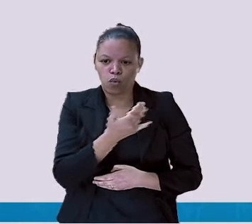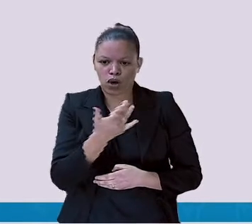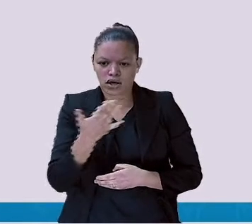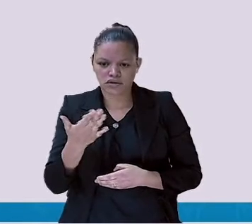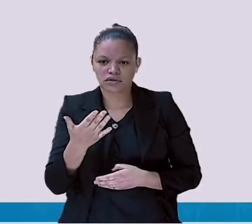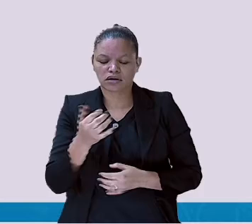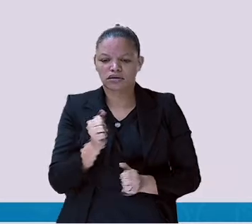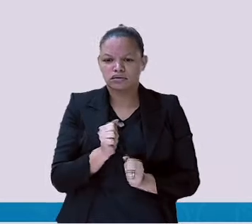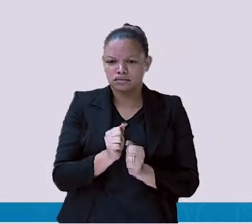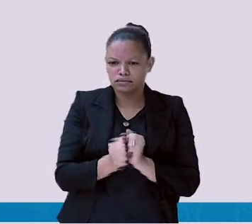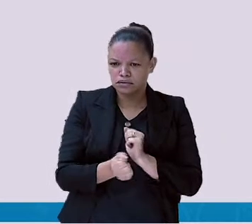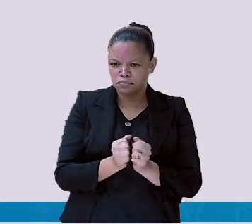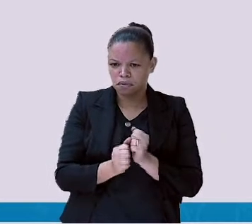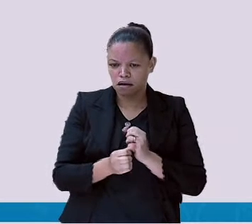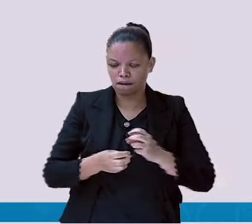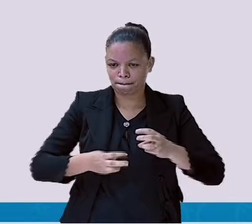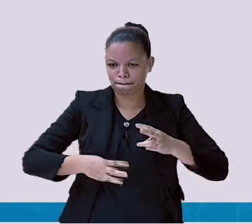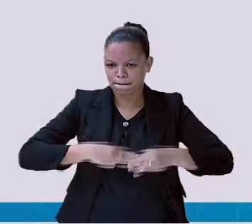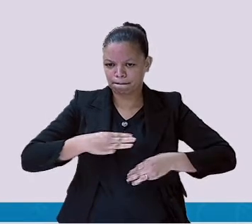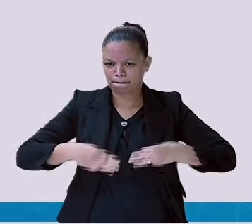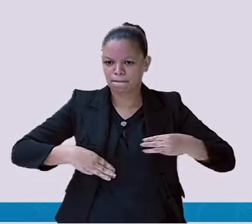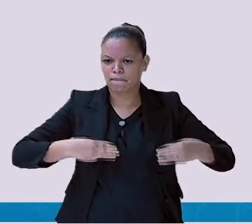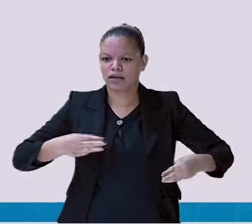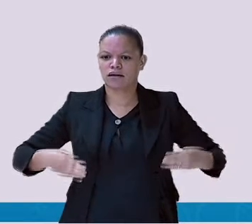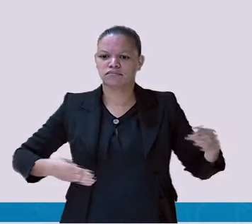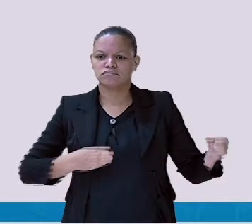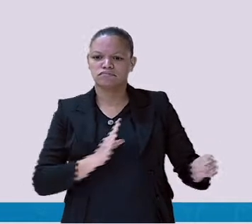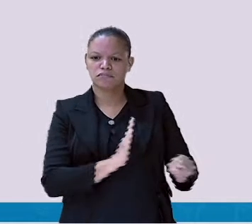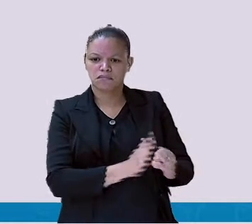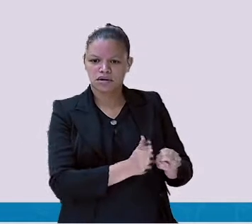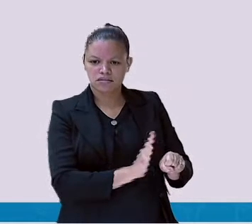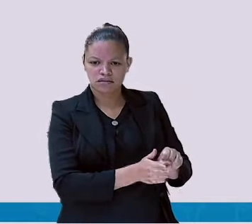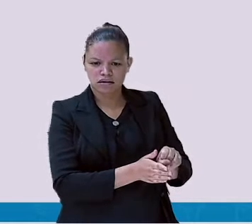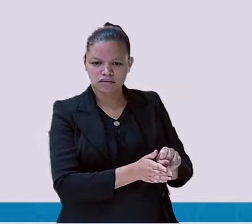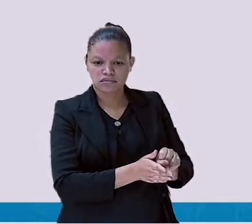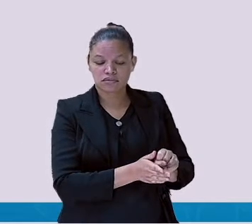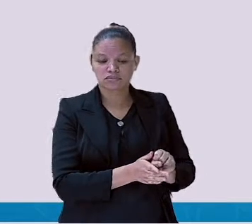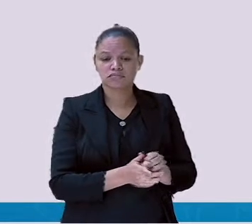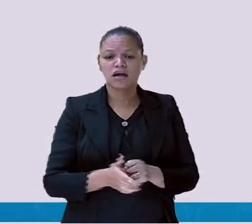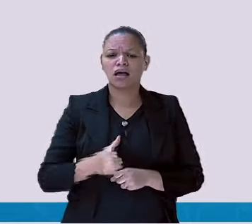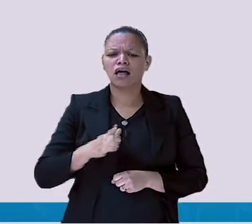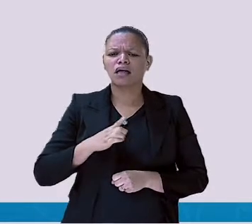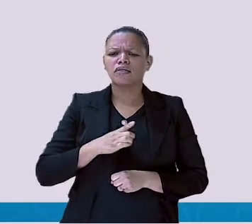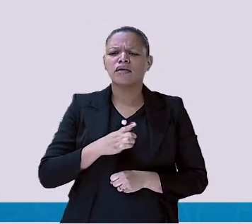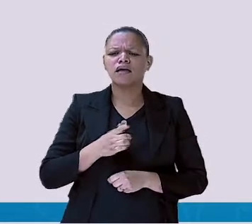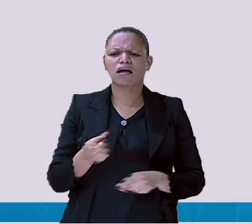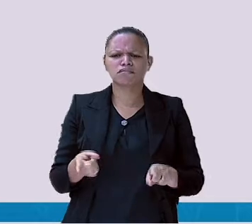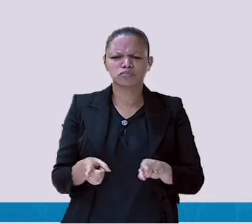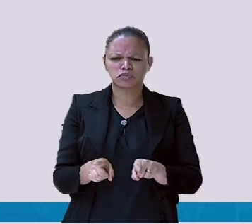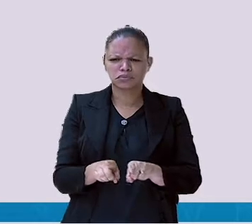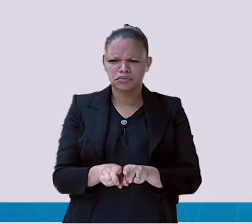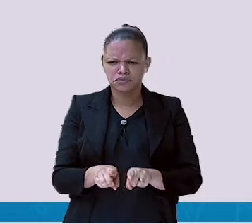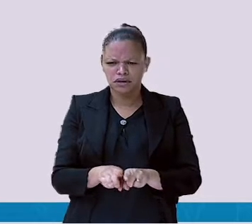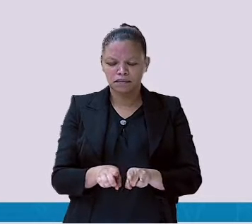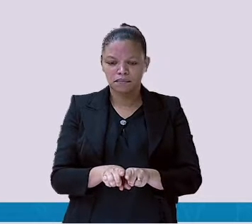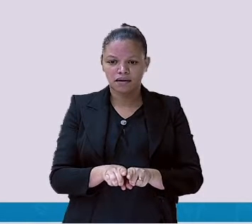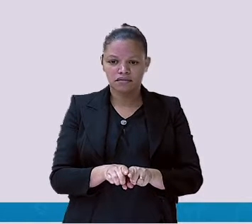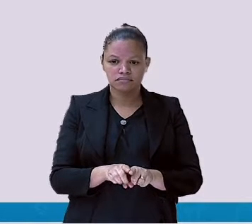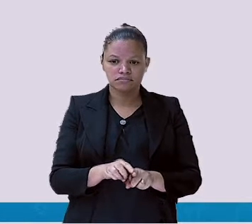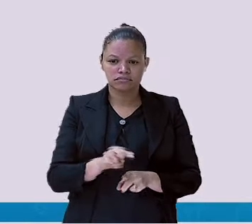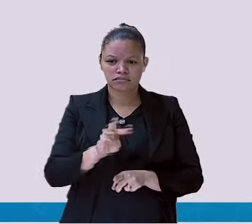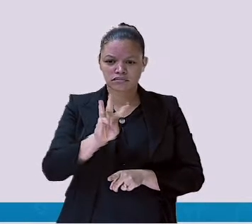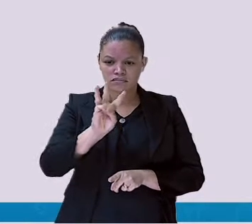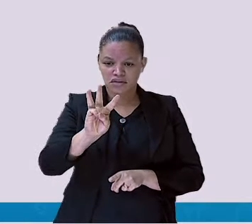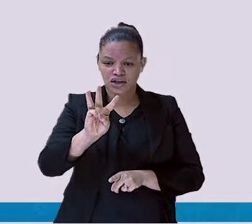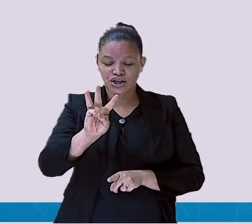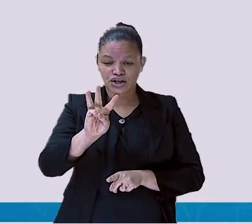carboidratos. Temos aqui, afunilando a nossa pirâmide, 3 porções de verduras